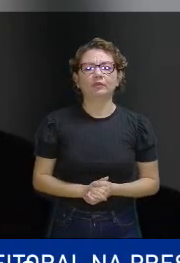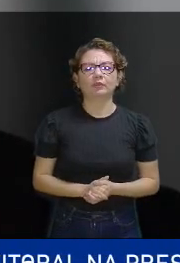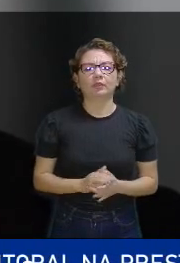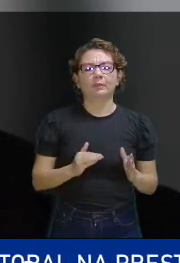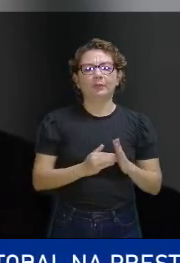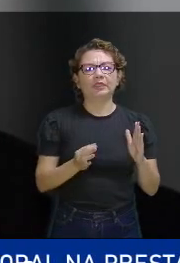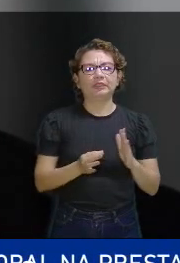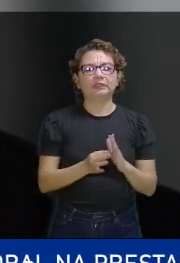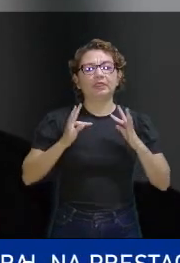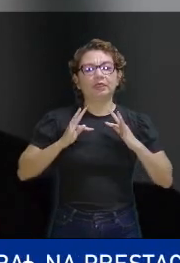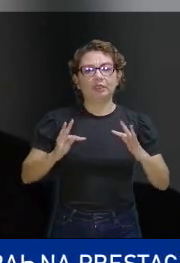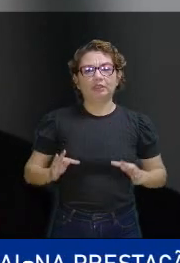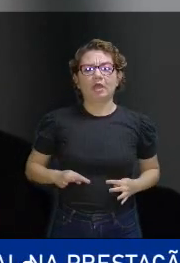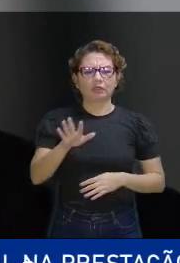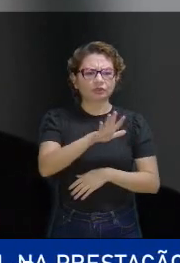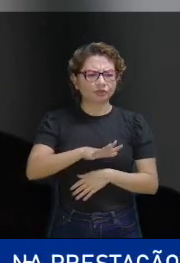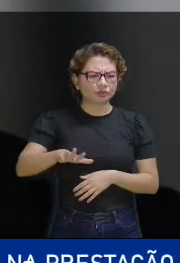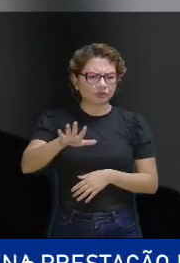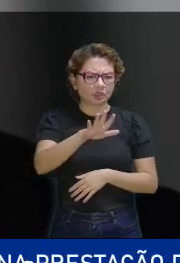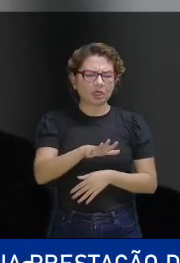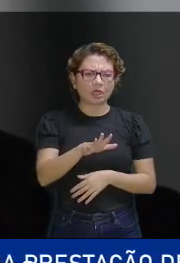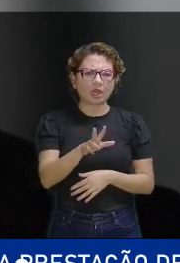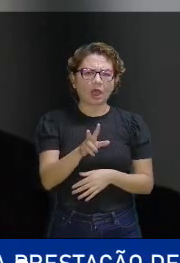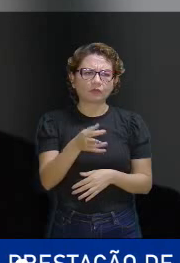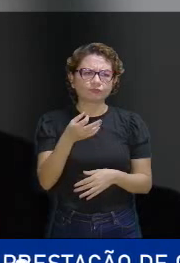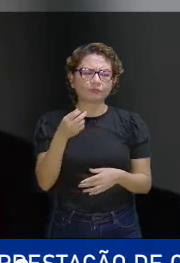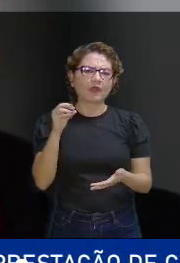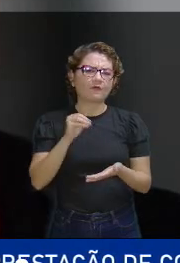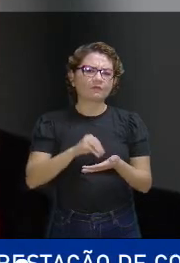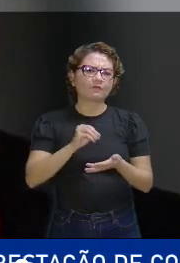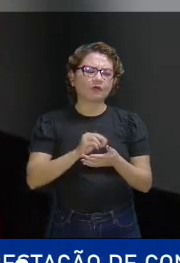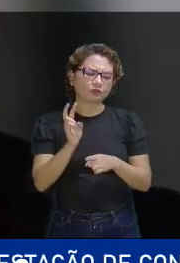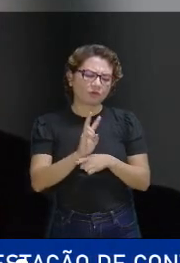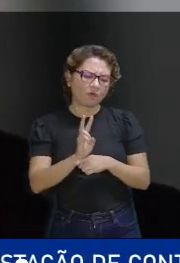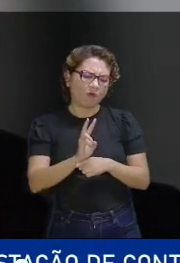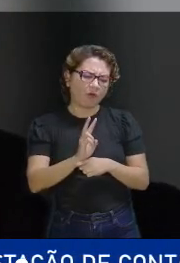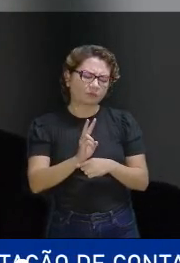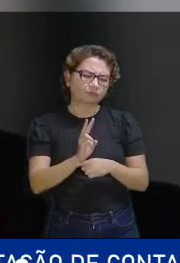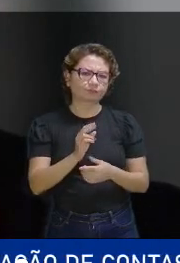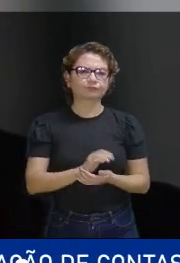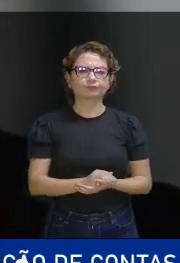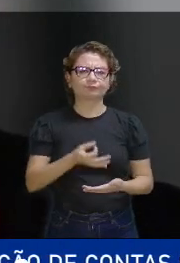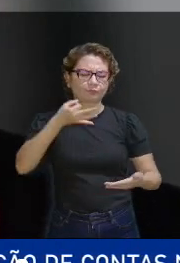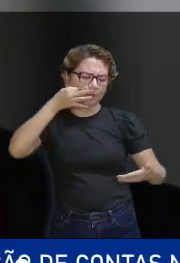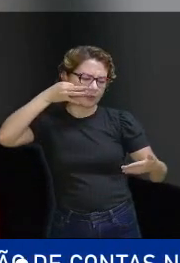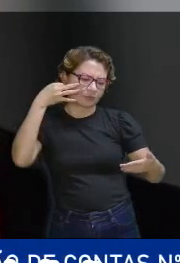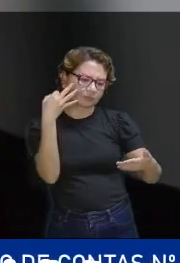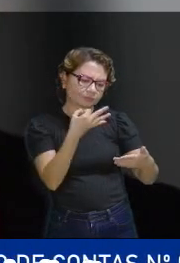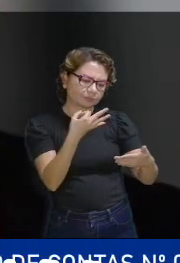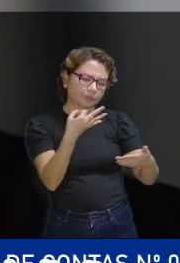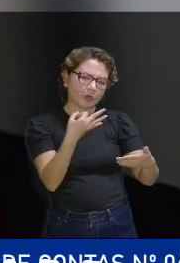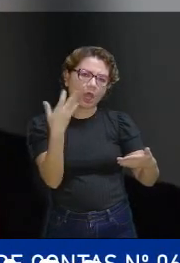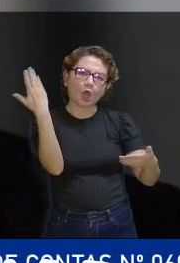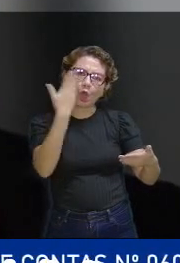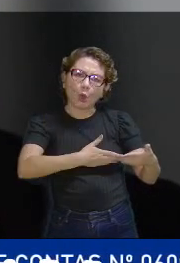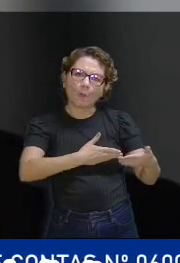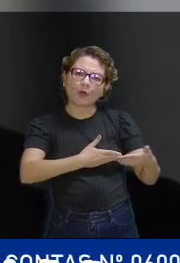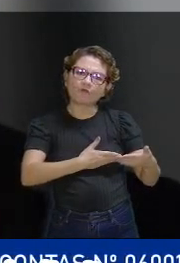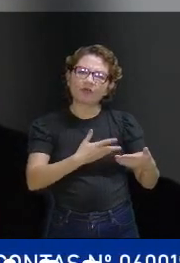forma genérica, sem analisar os comprovantes e argumentos da recorrente, nem justificar os valores considerados